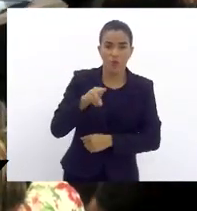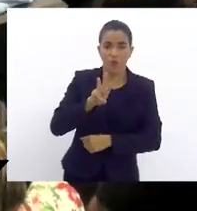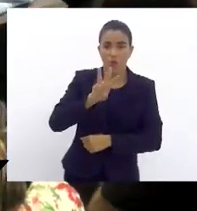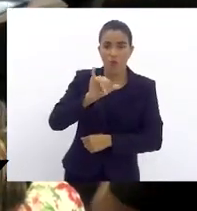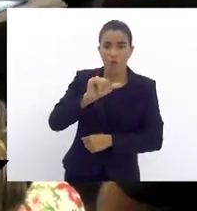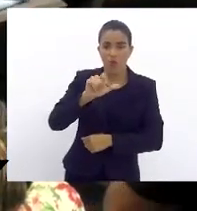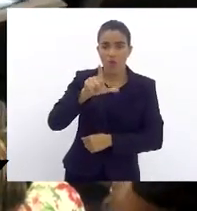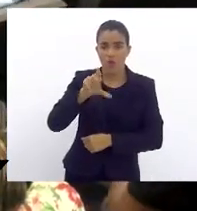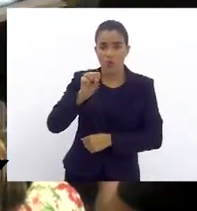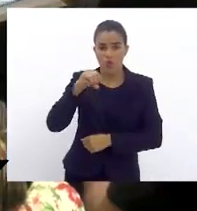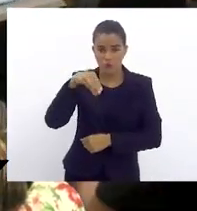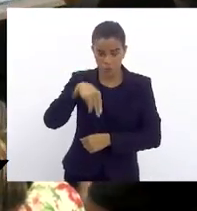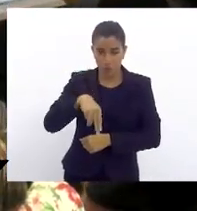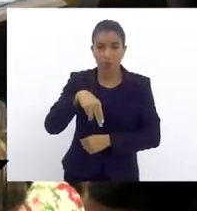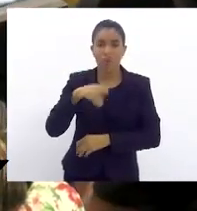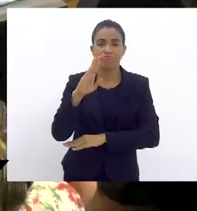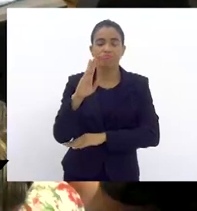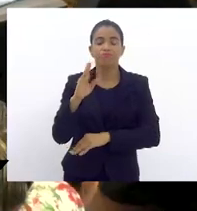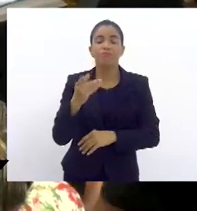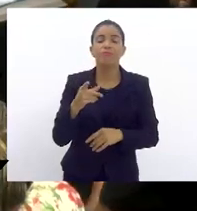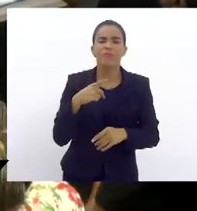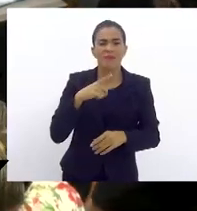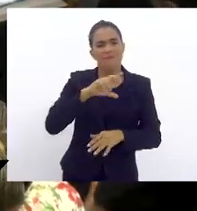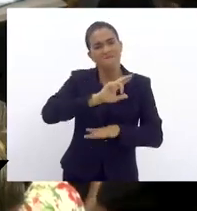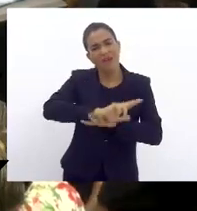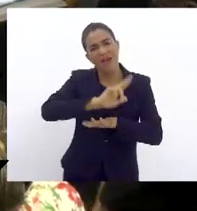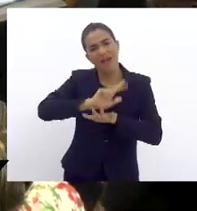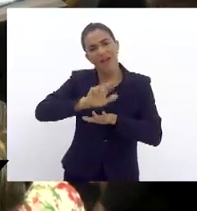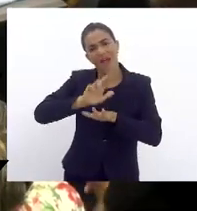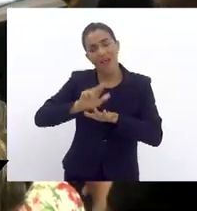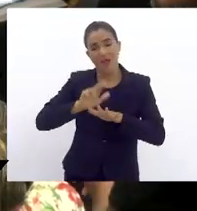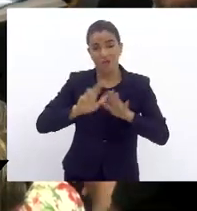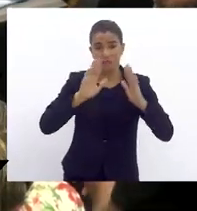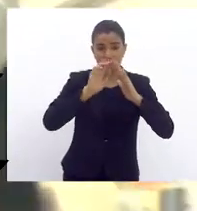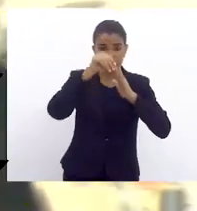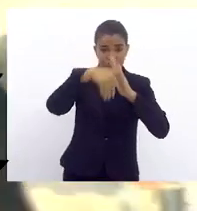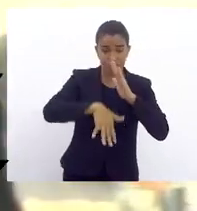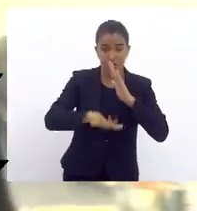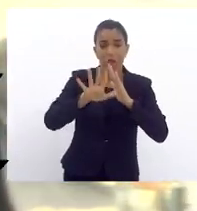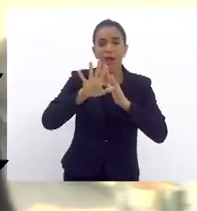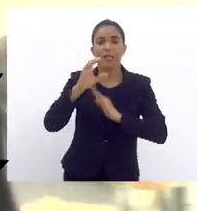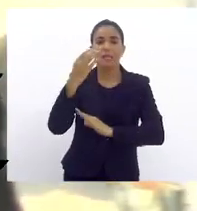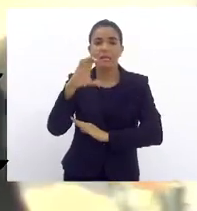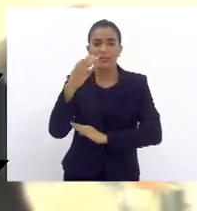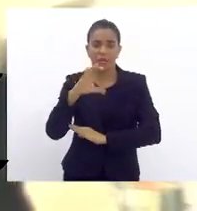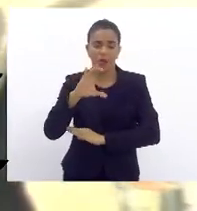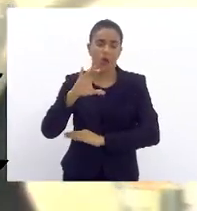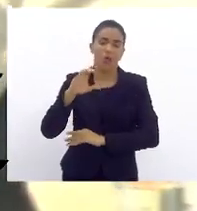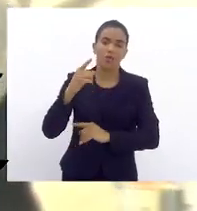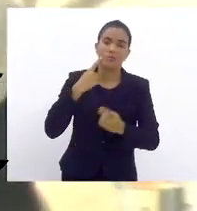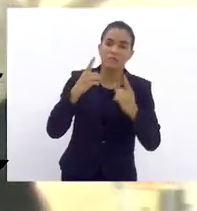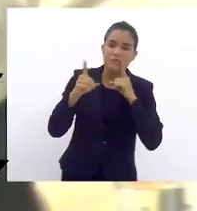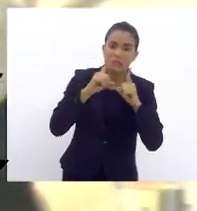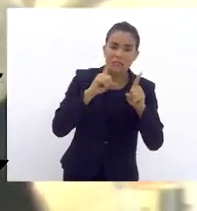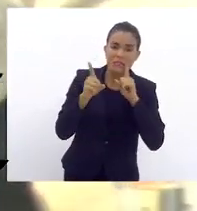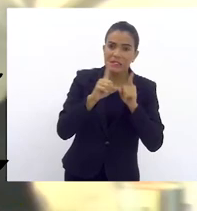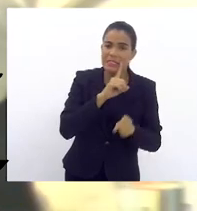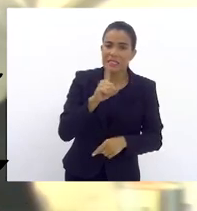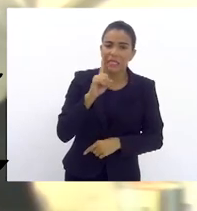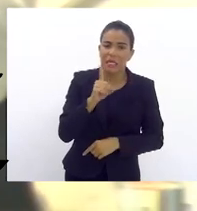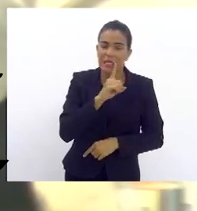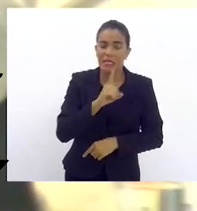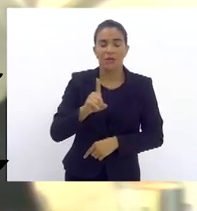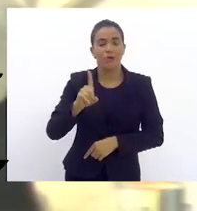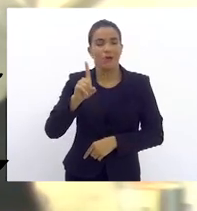junto com a defensoria tinha vários e vários terreiros sobretudo de Niterói São Gonçalo Itaboraí e que não estavam conseguindo